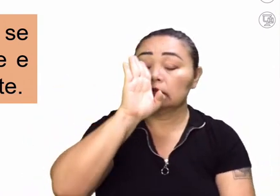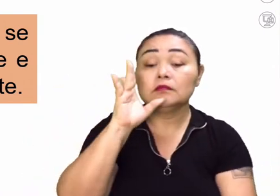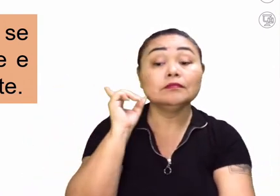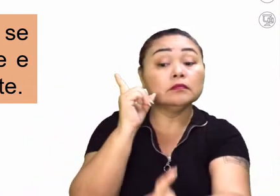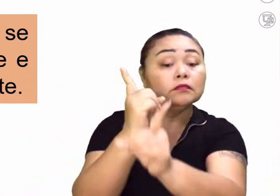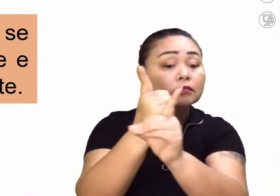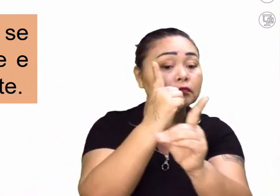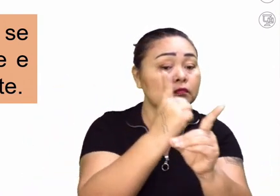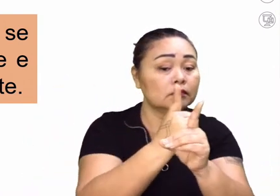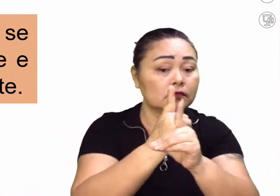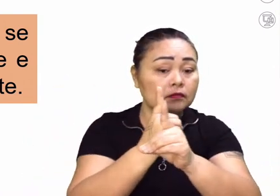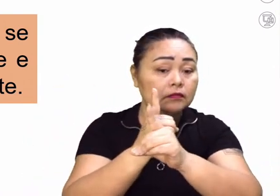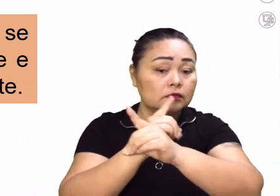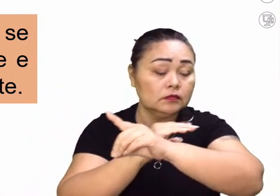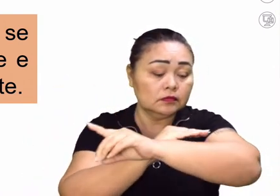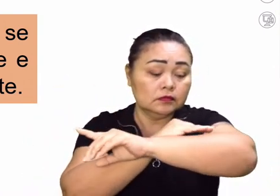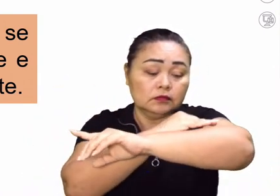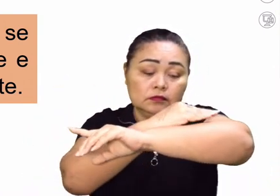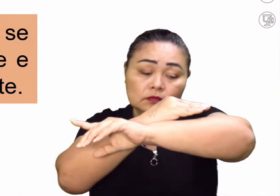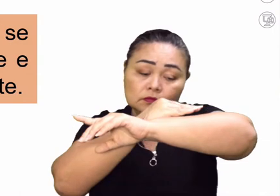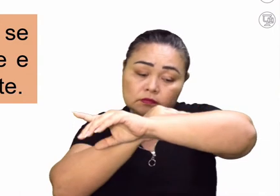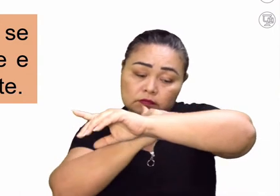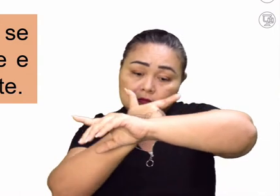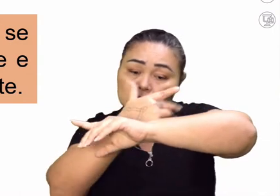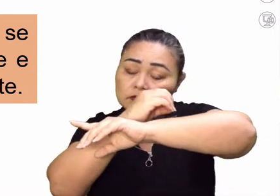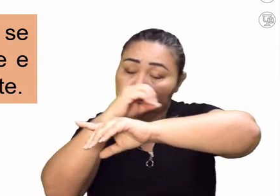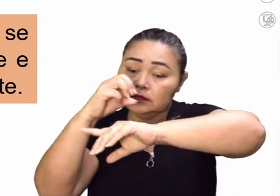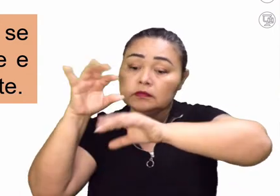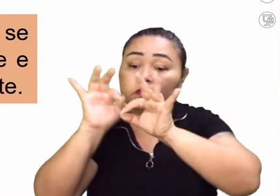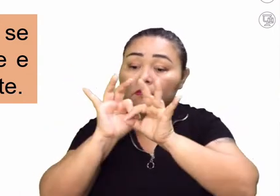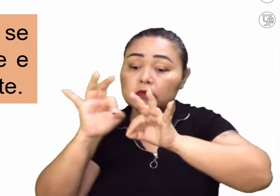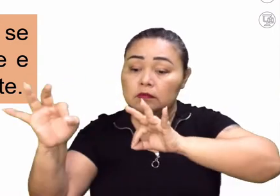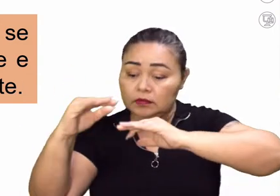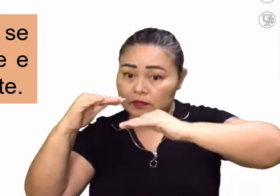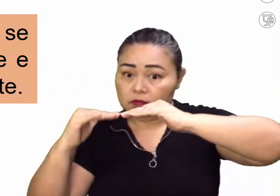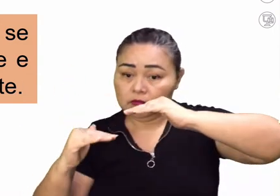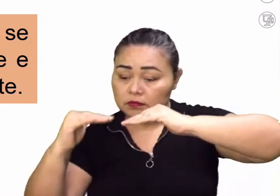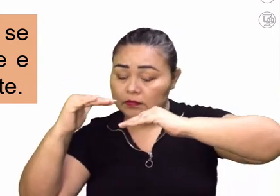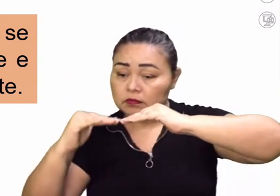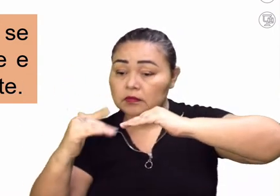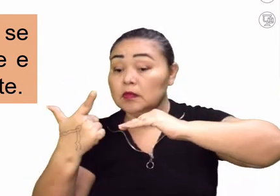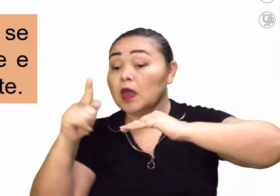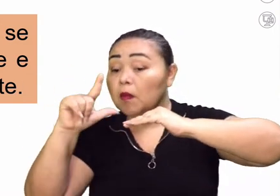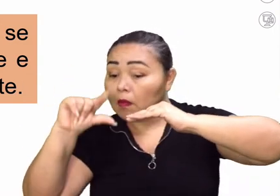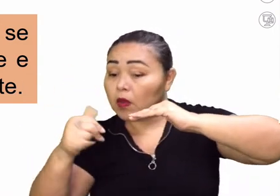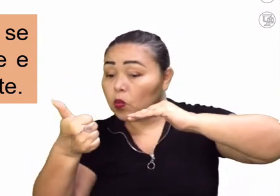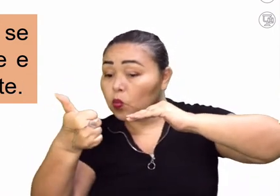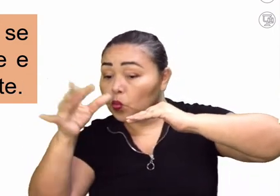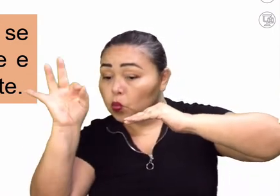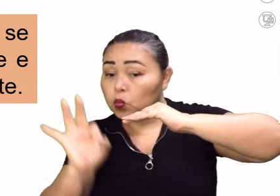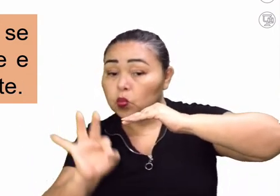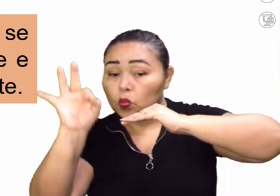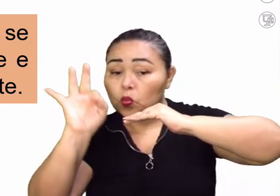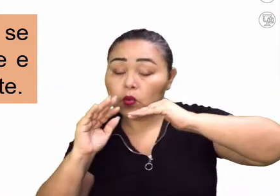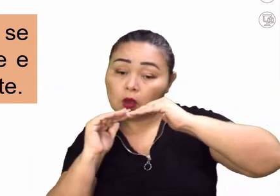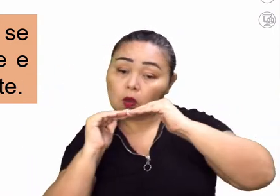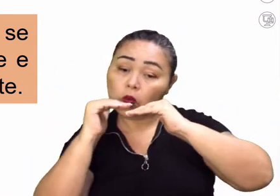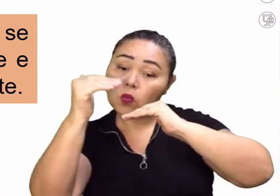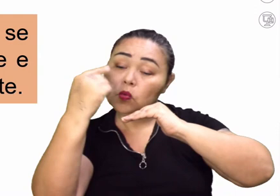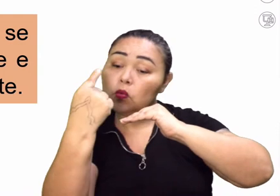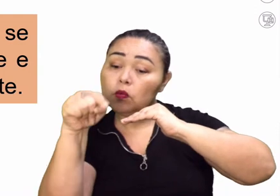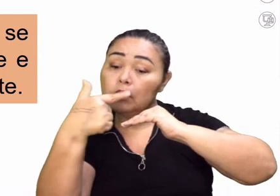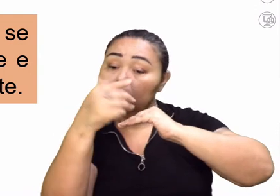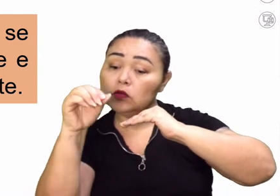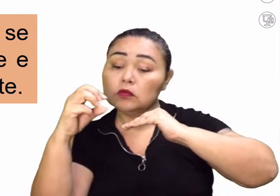em áreas de altitudes inferiores na 200 metros e menos de um por cento possui altitude acima de